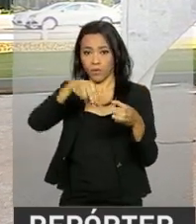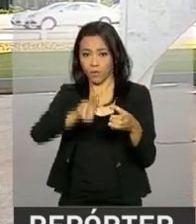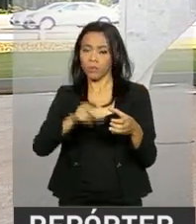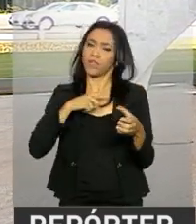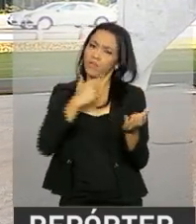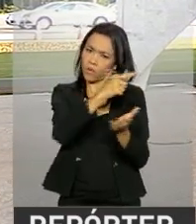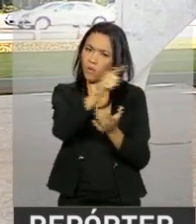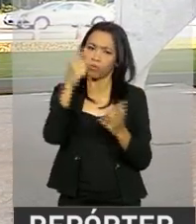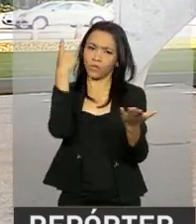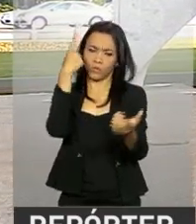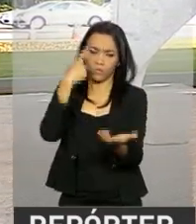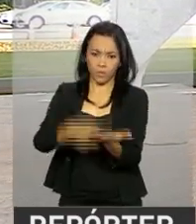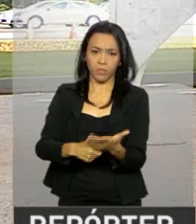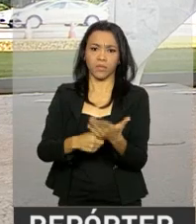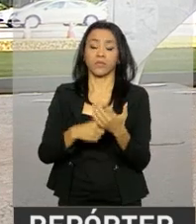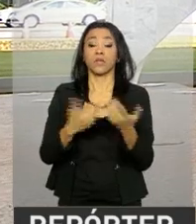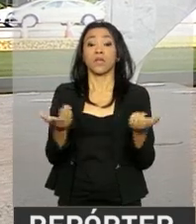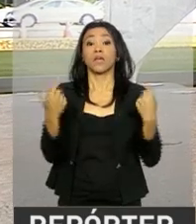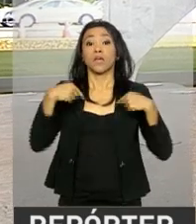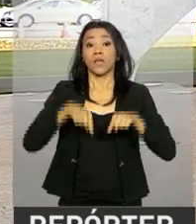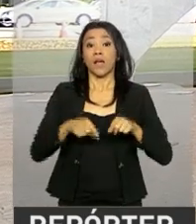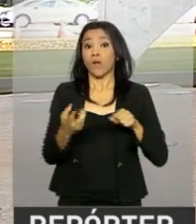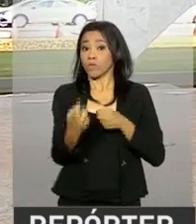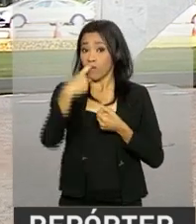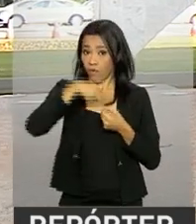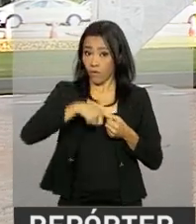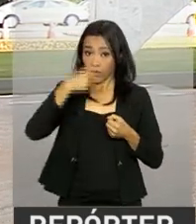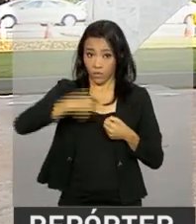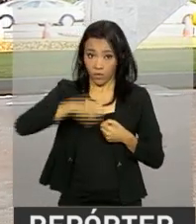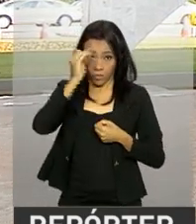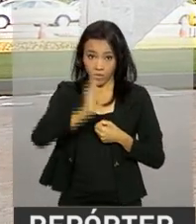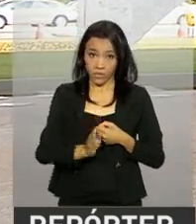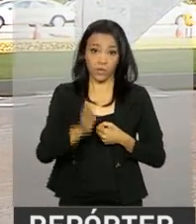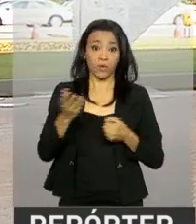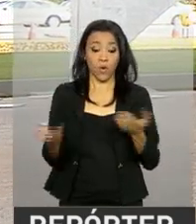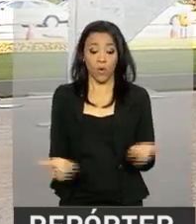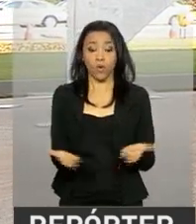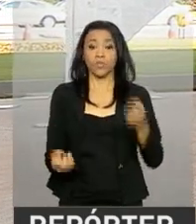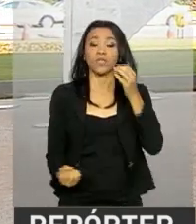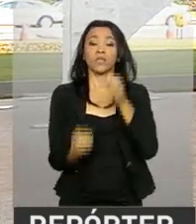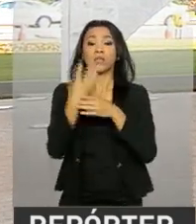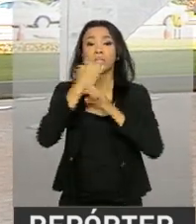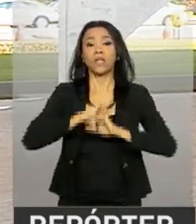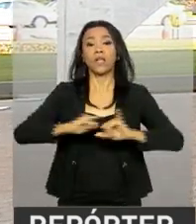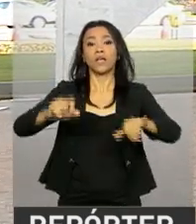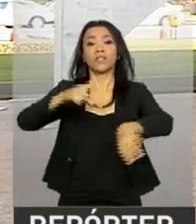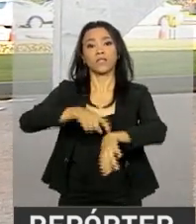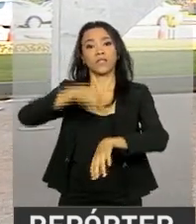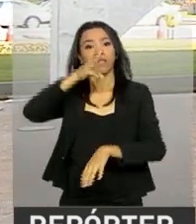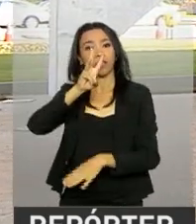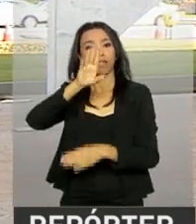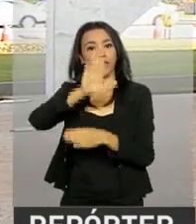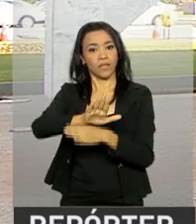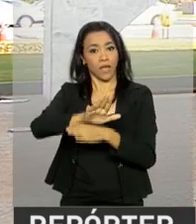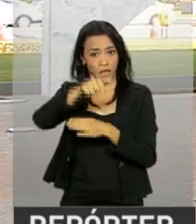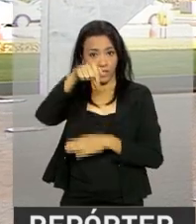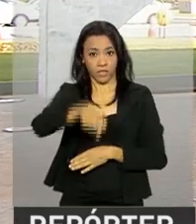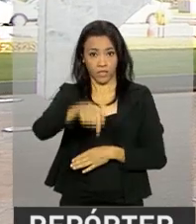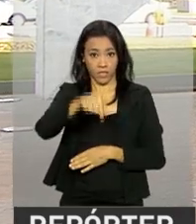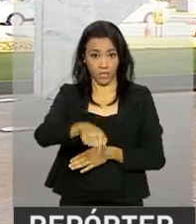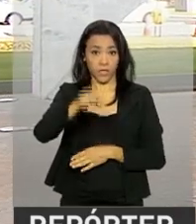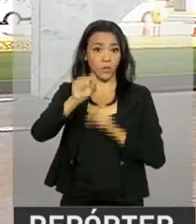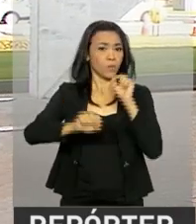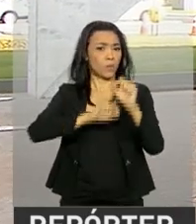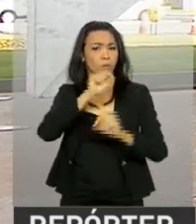e em seu primeiro compromisso oficial nesse retorno Michel Temer lança hoje às 3 horas da tarde aqui no Palácio do Planalto